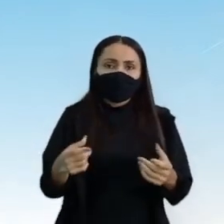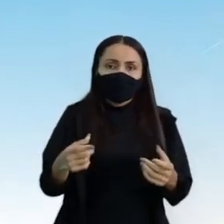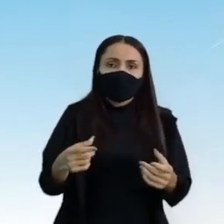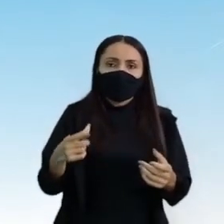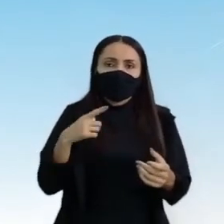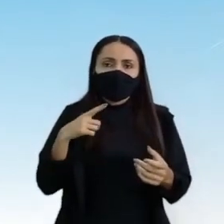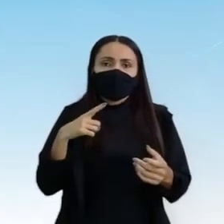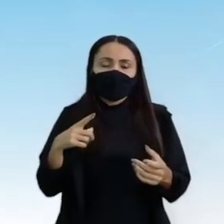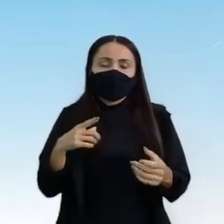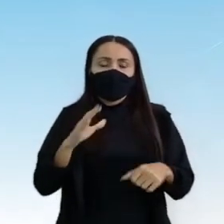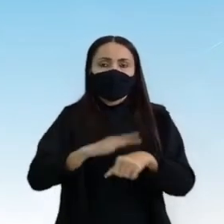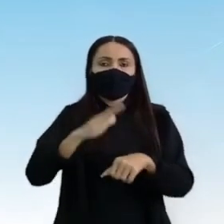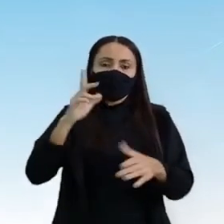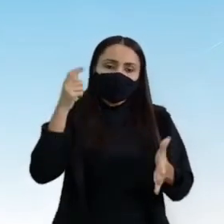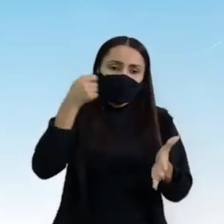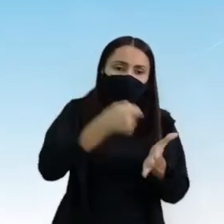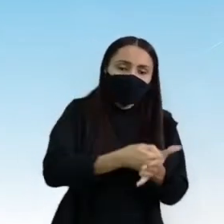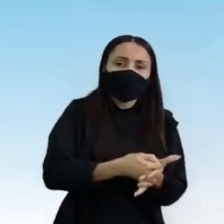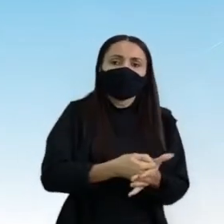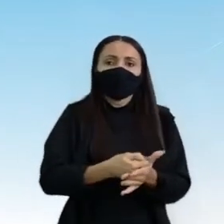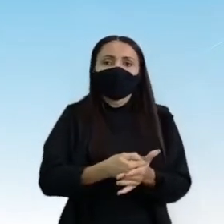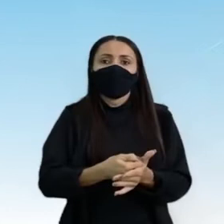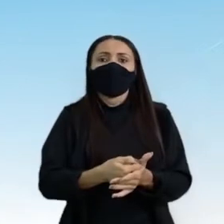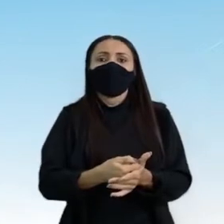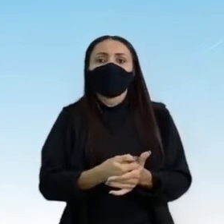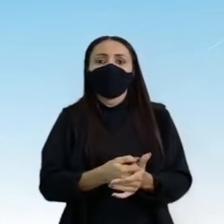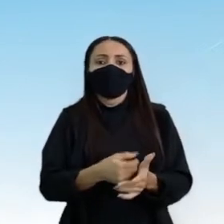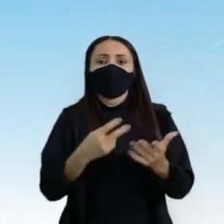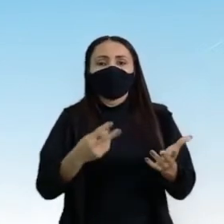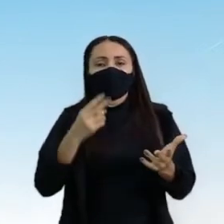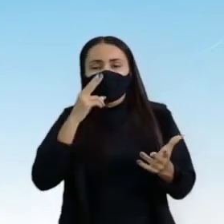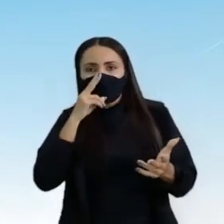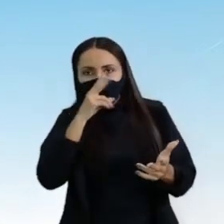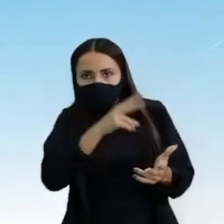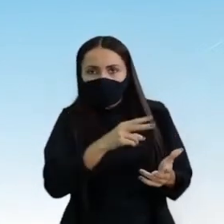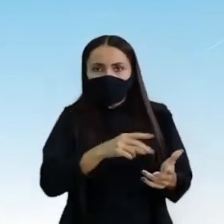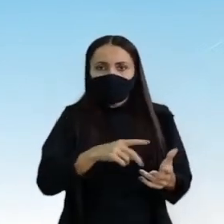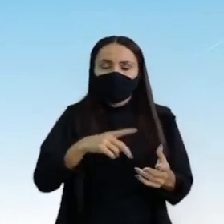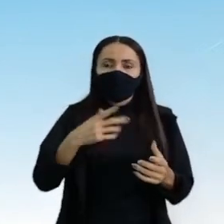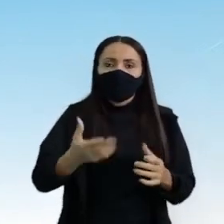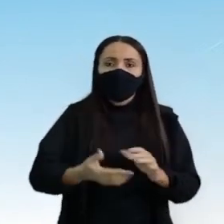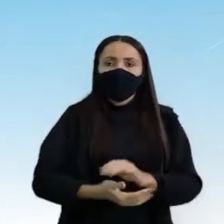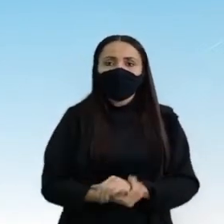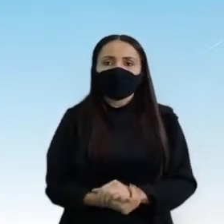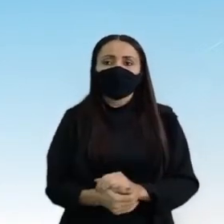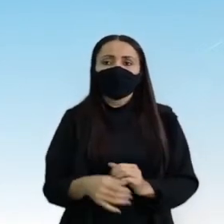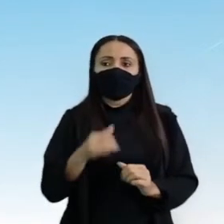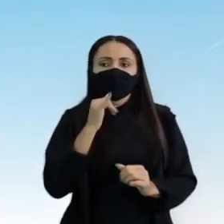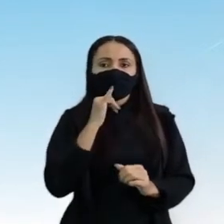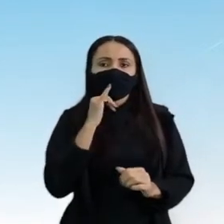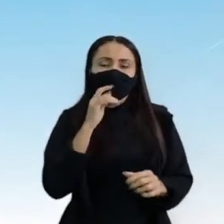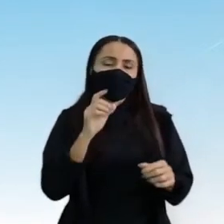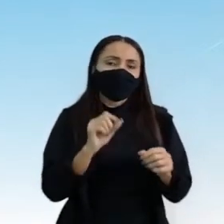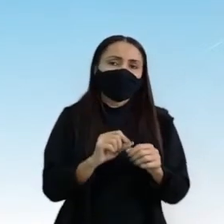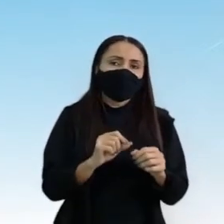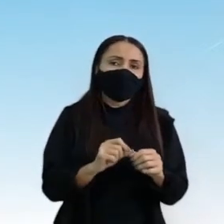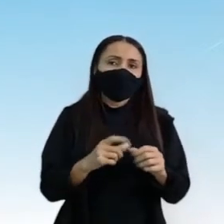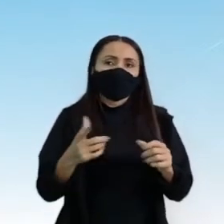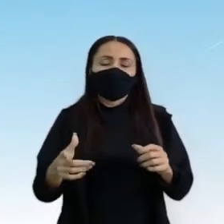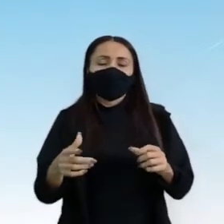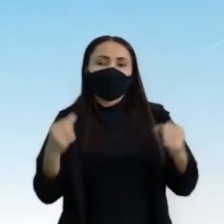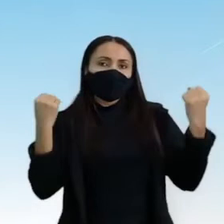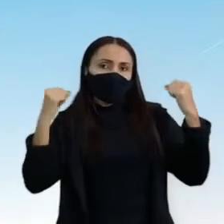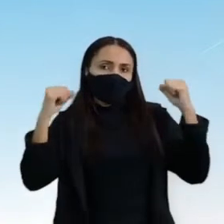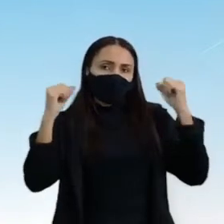mais resistência para poder perder ali um pouco da qualidade. Por exemplo, eu estou fazendo uma atividade em